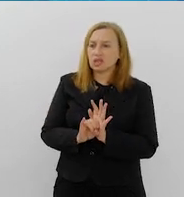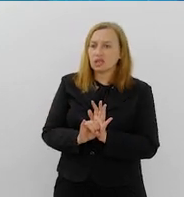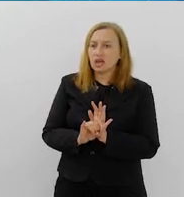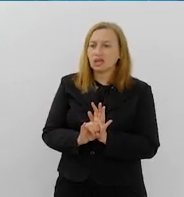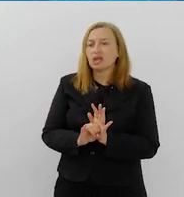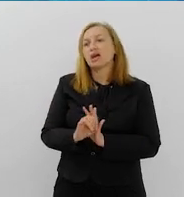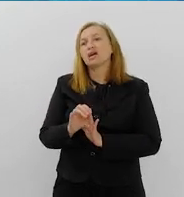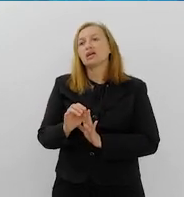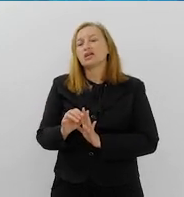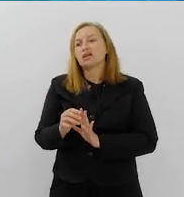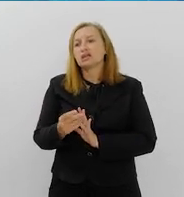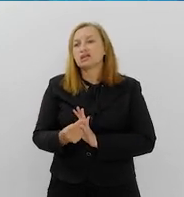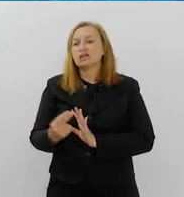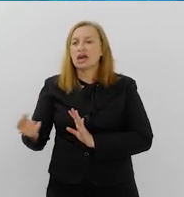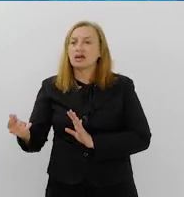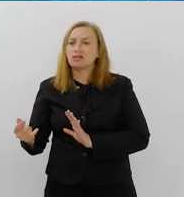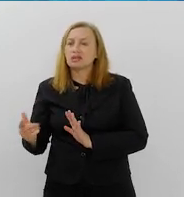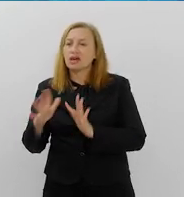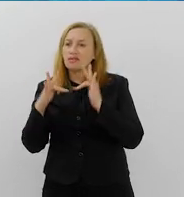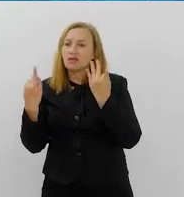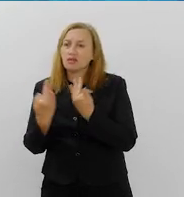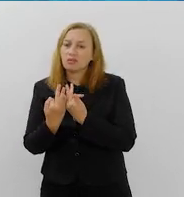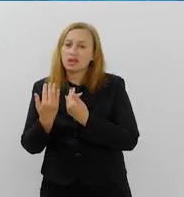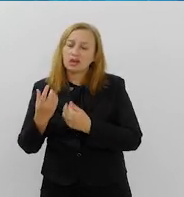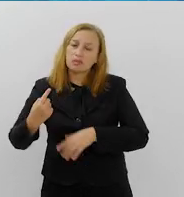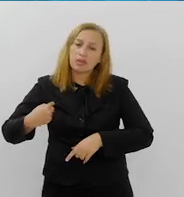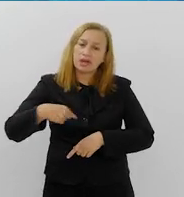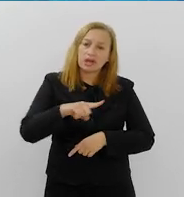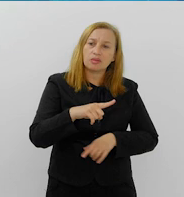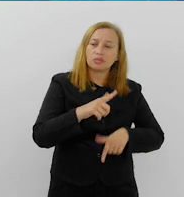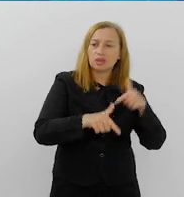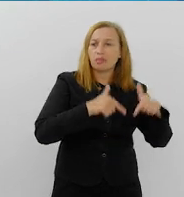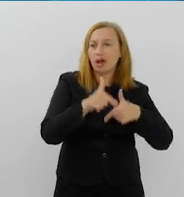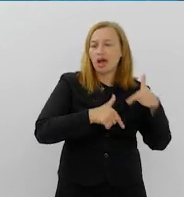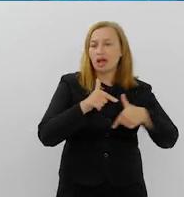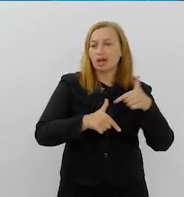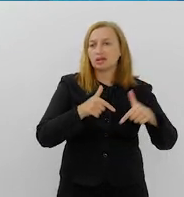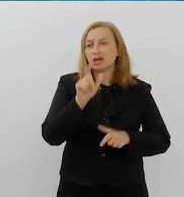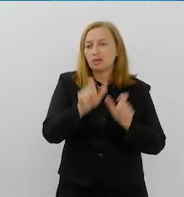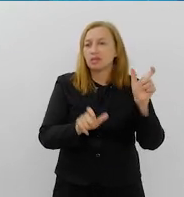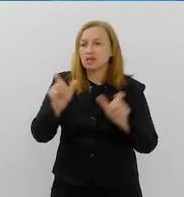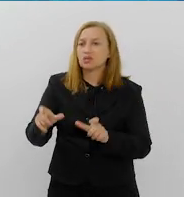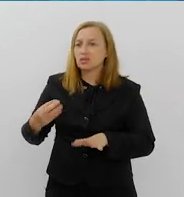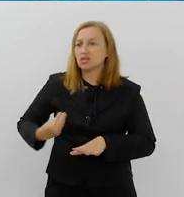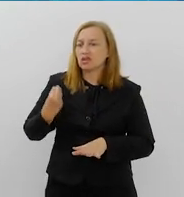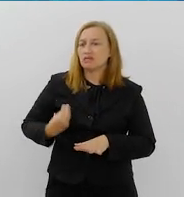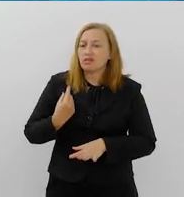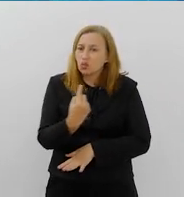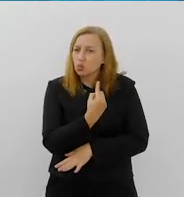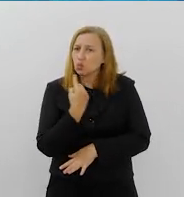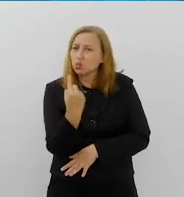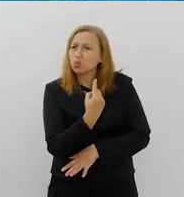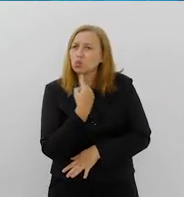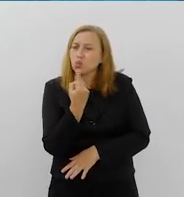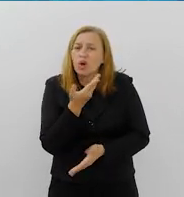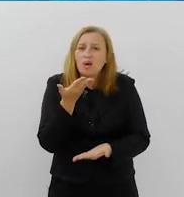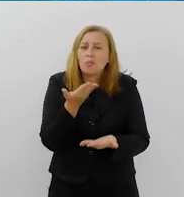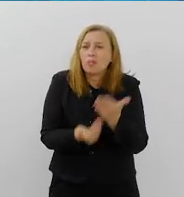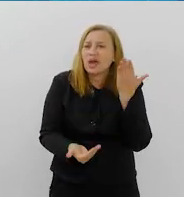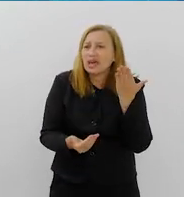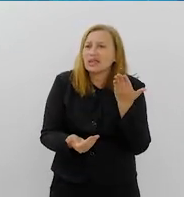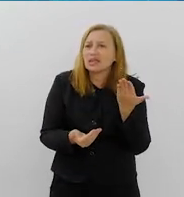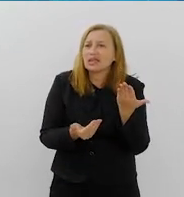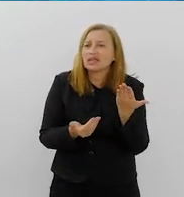vida imatura, familiar, para me colocar no mundo, né? Pessoas que vivem em condições de isolamento, que aí